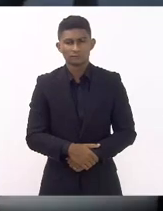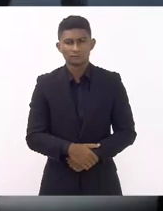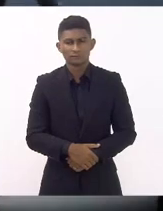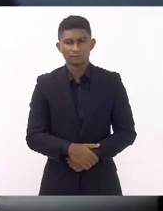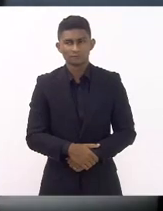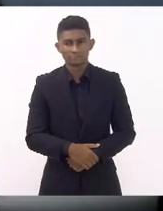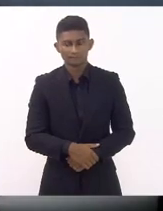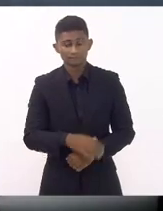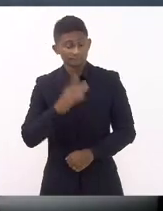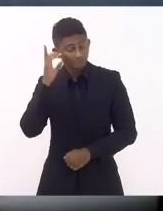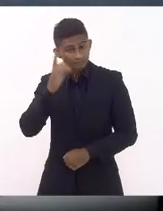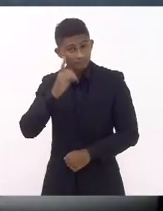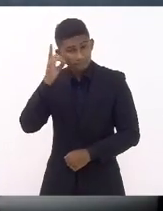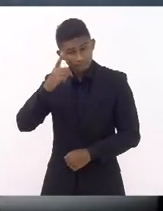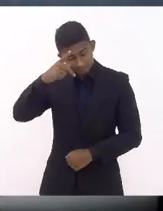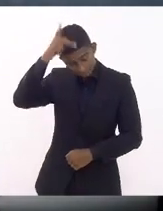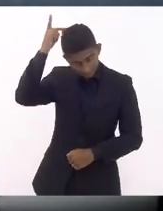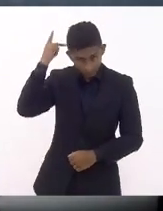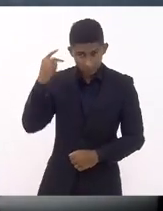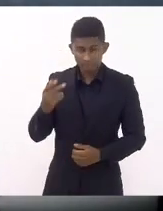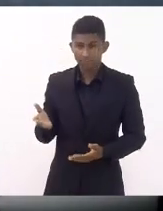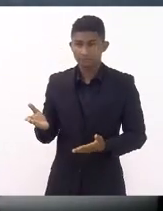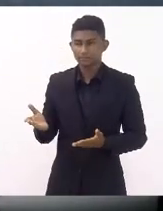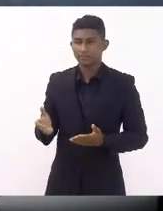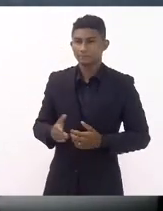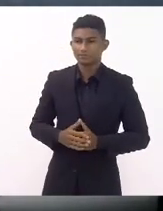Deputado Luiz Paulo.